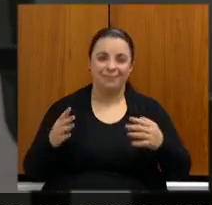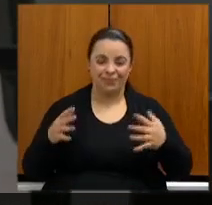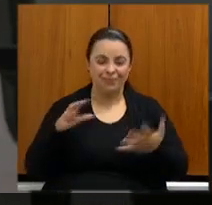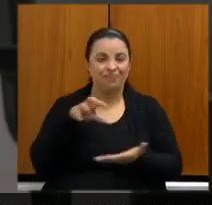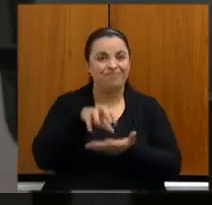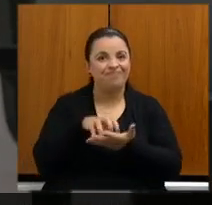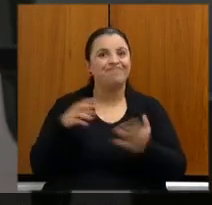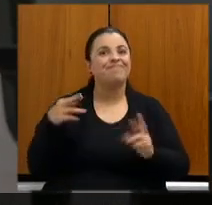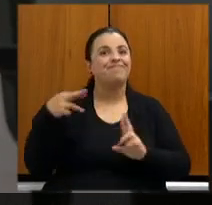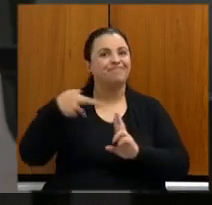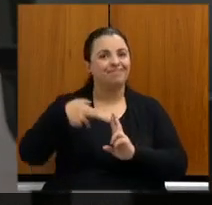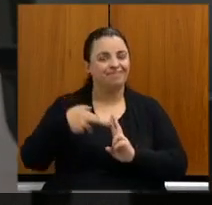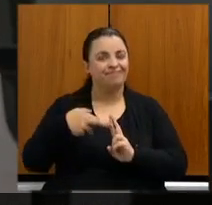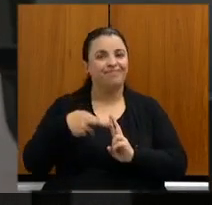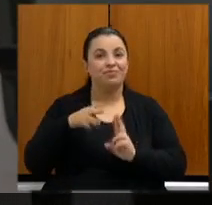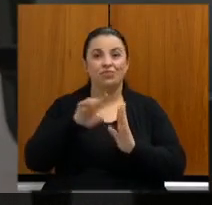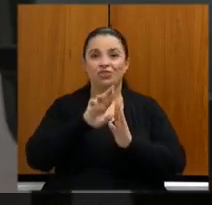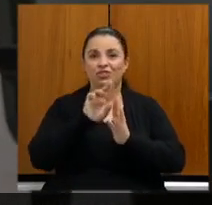norte de Minas